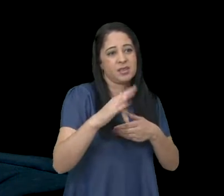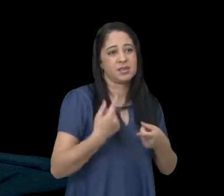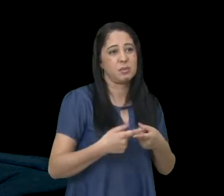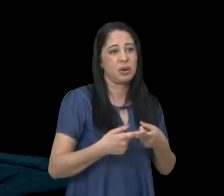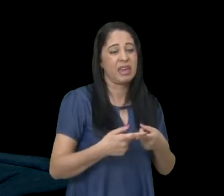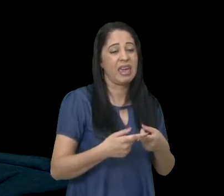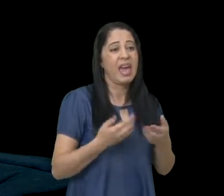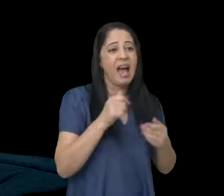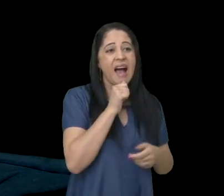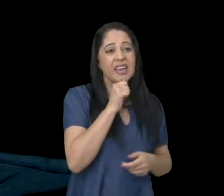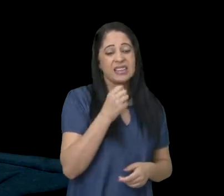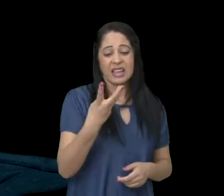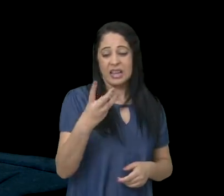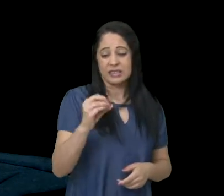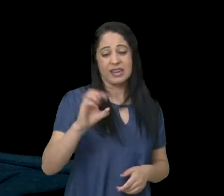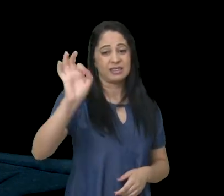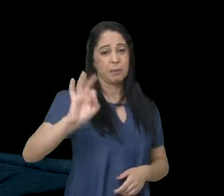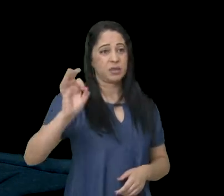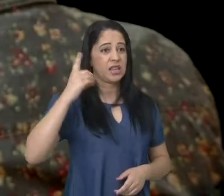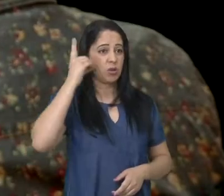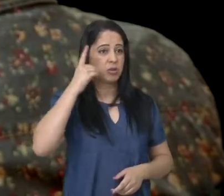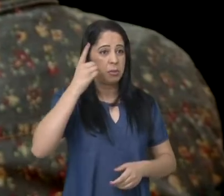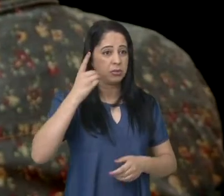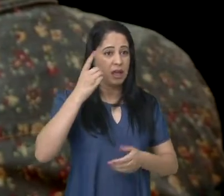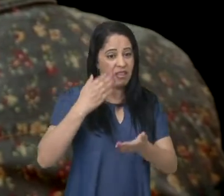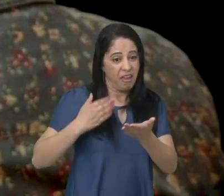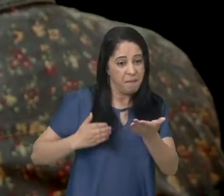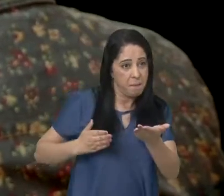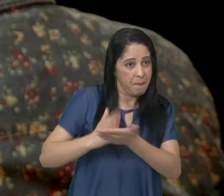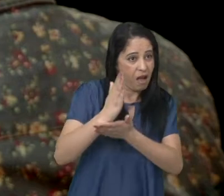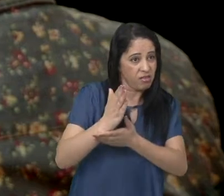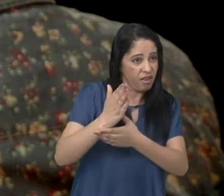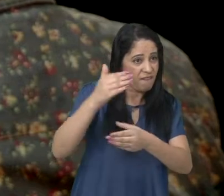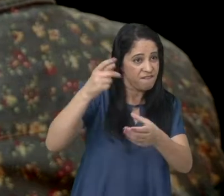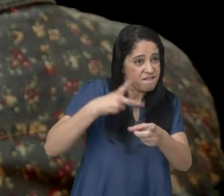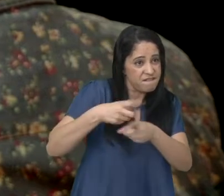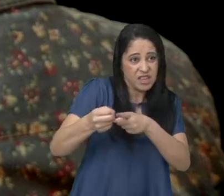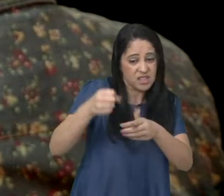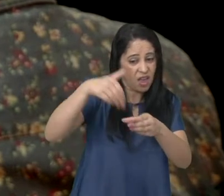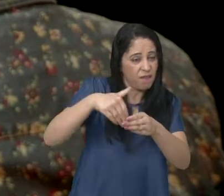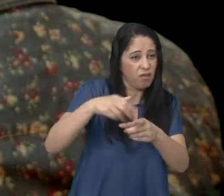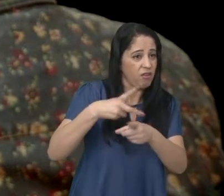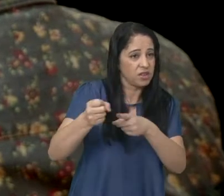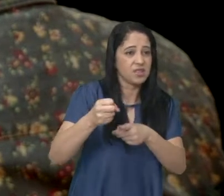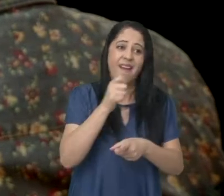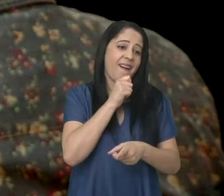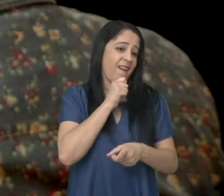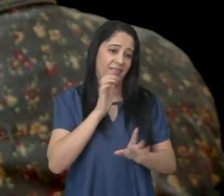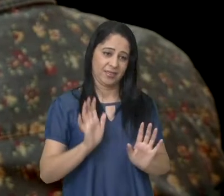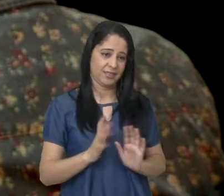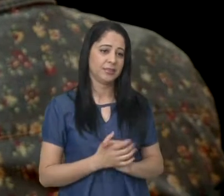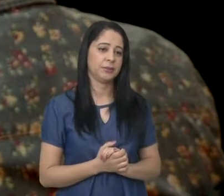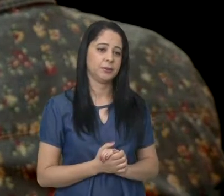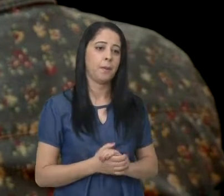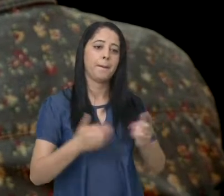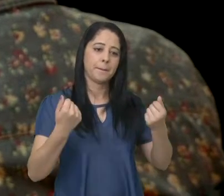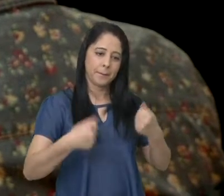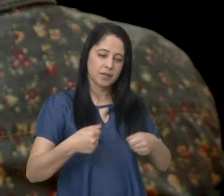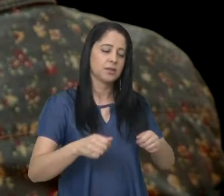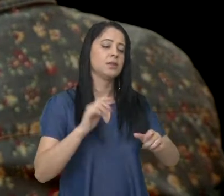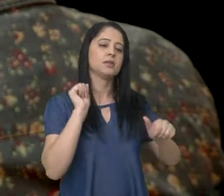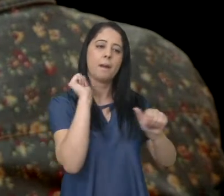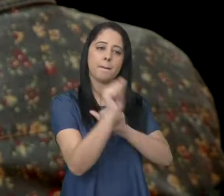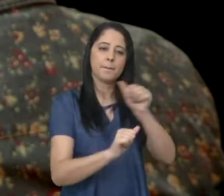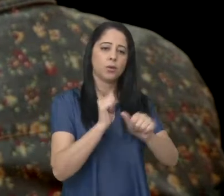30% de deputadas eleitas nessa gestão agora. Então, assim, vai precisar de mudar o processo eleitoral, né? Porque